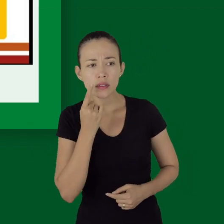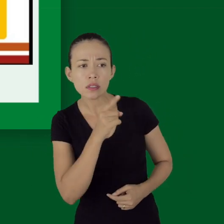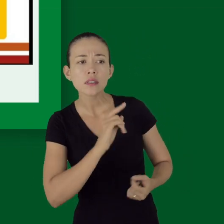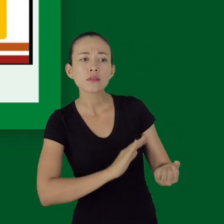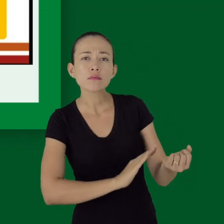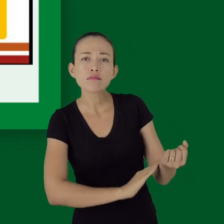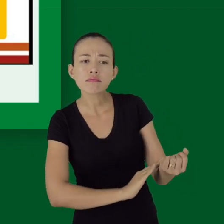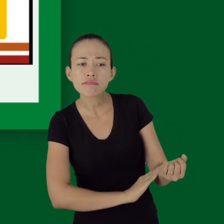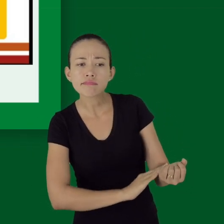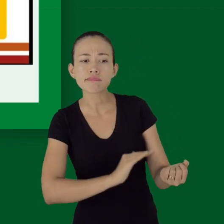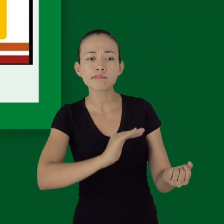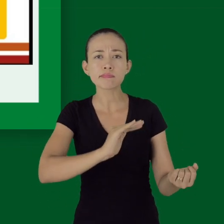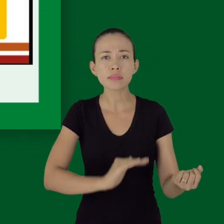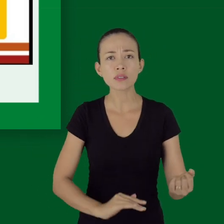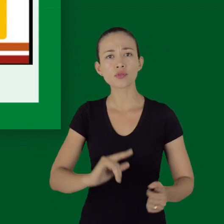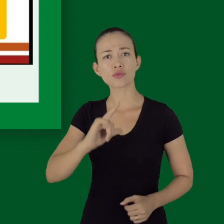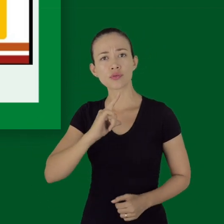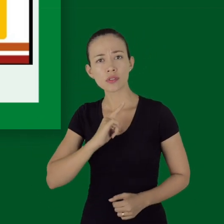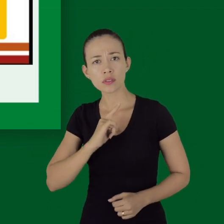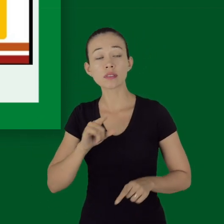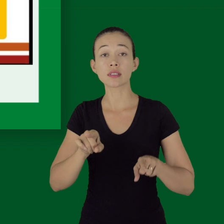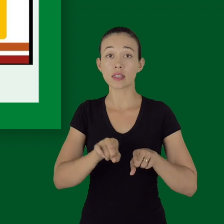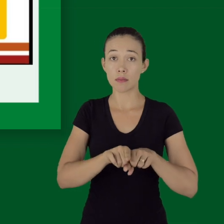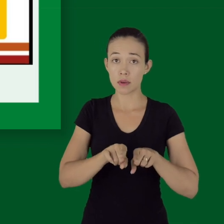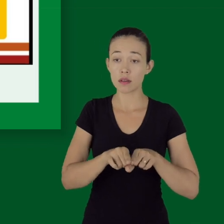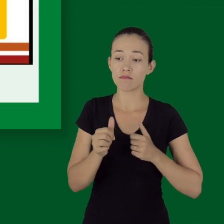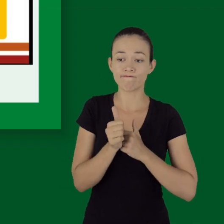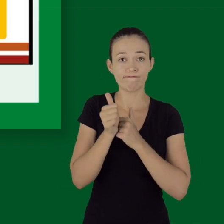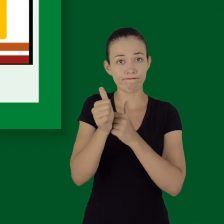lá numa avaliação